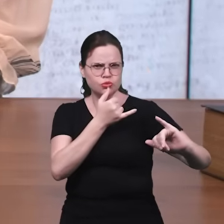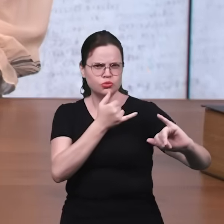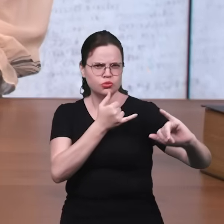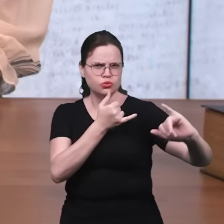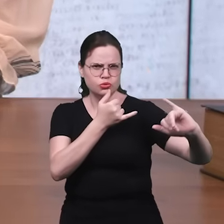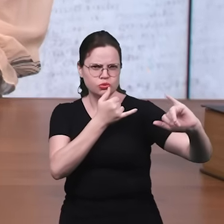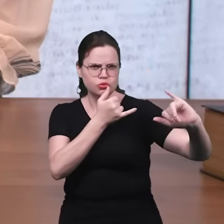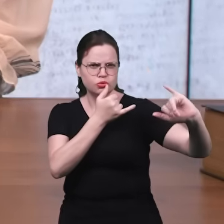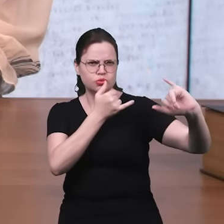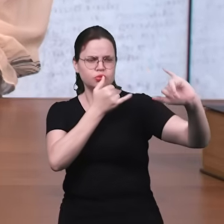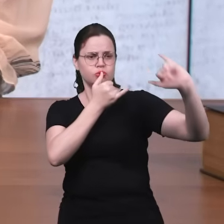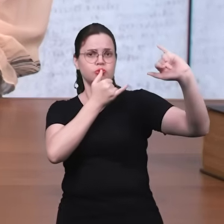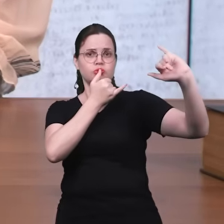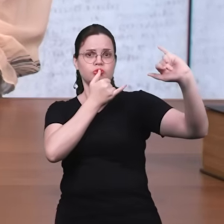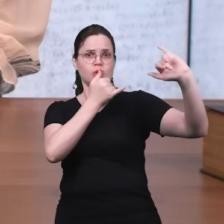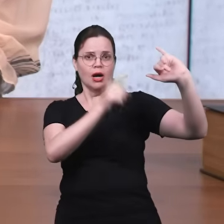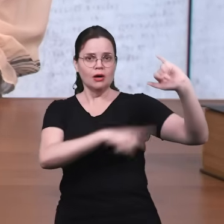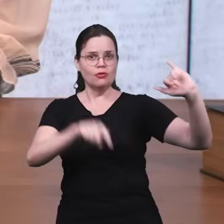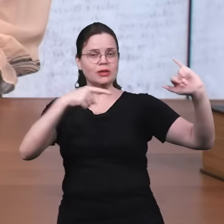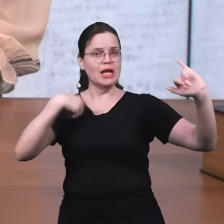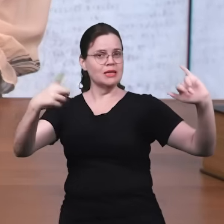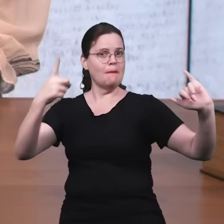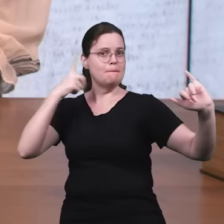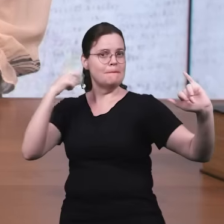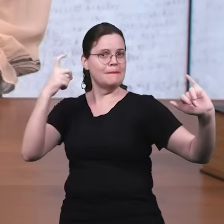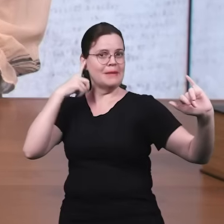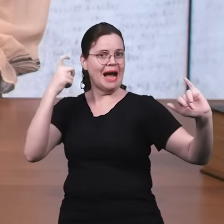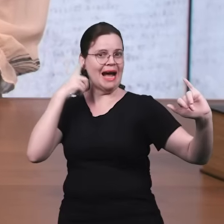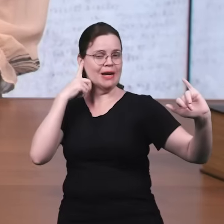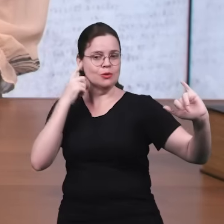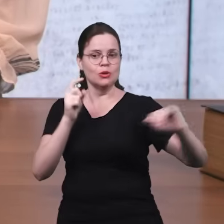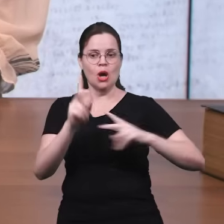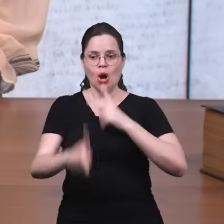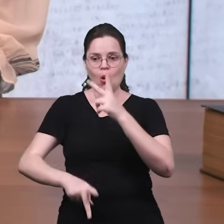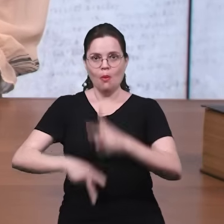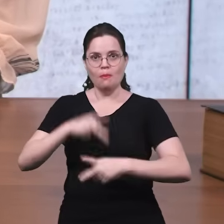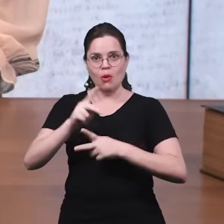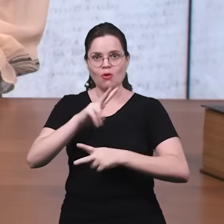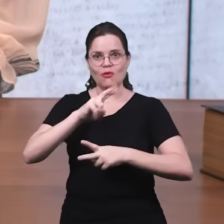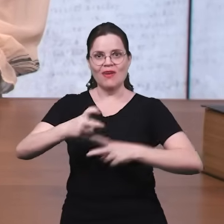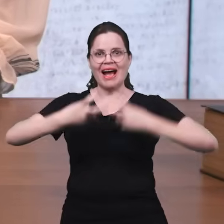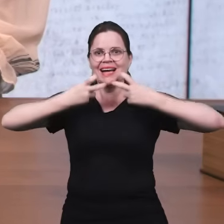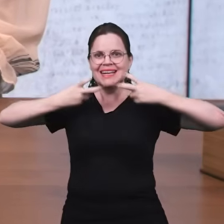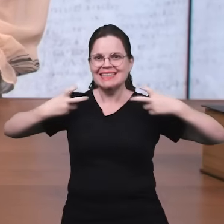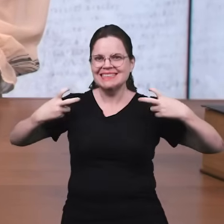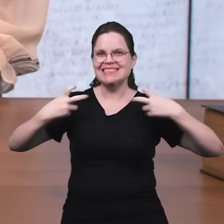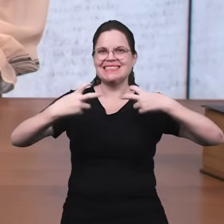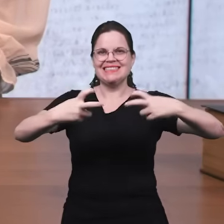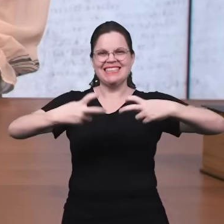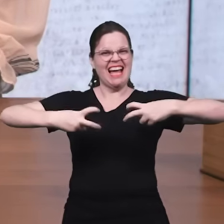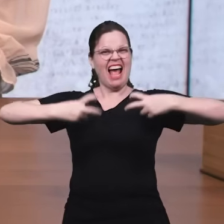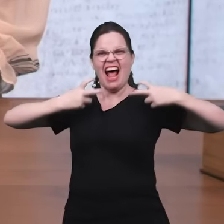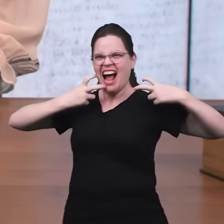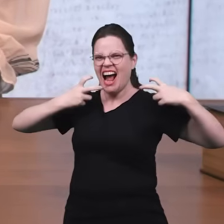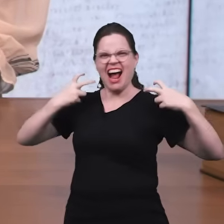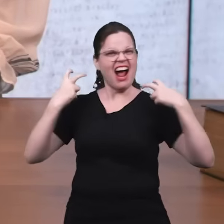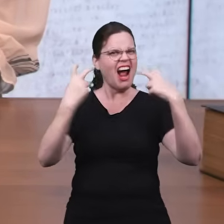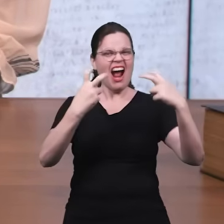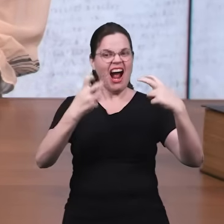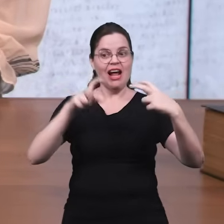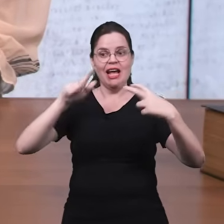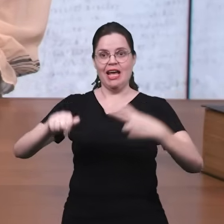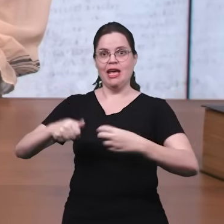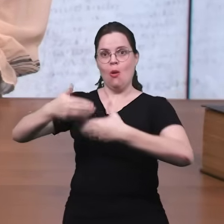carneiro, ouvindo vós o sonido da buzina, todo o povo gritará com grande grita, e o muro